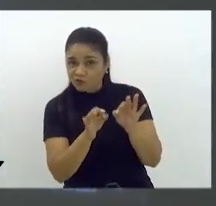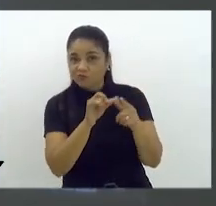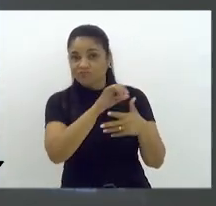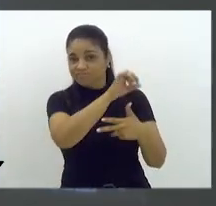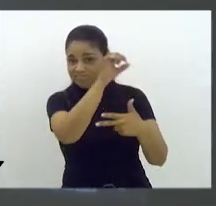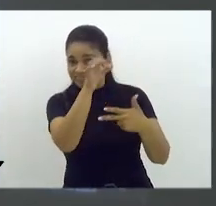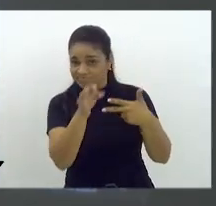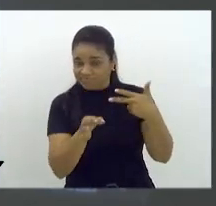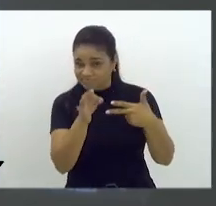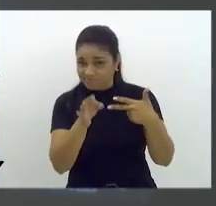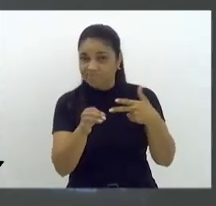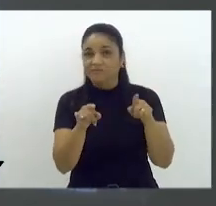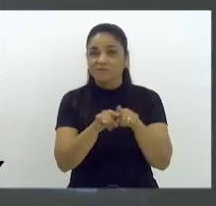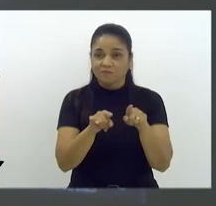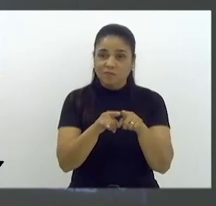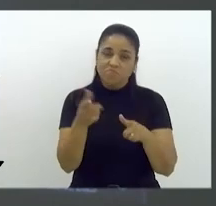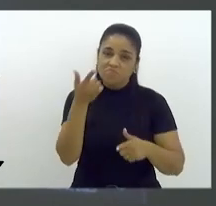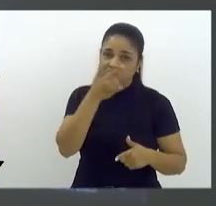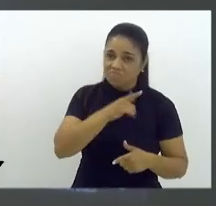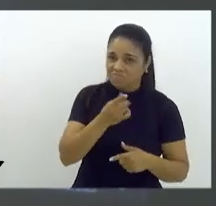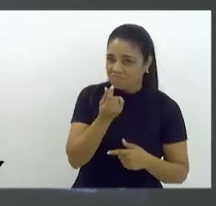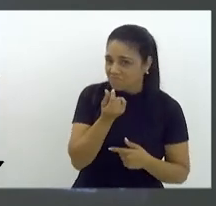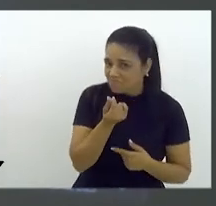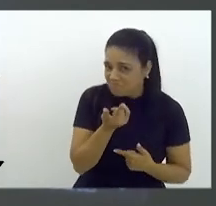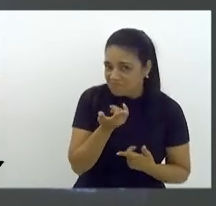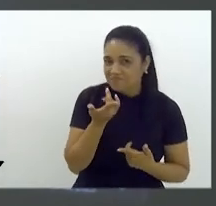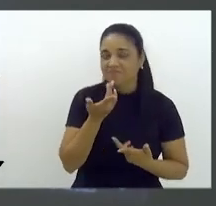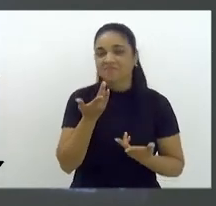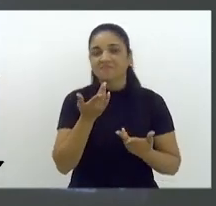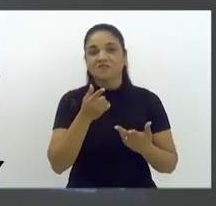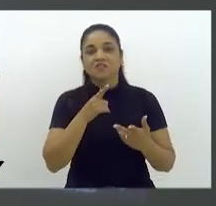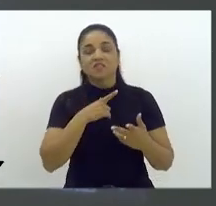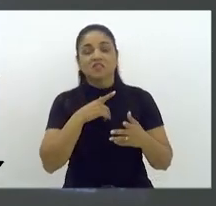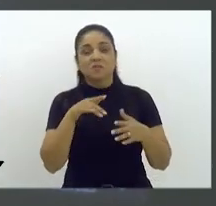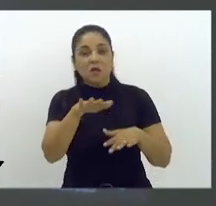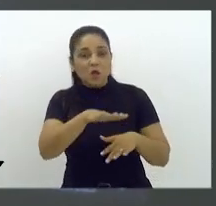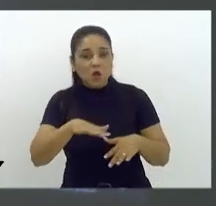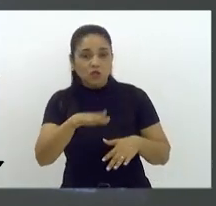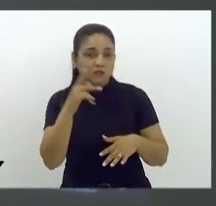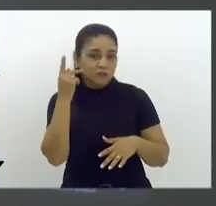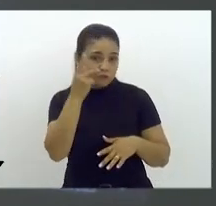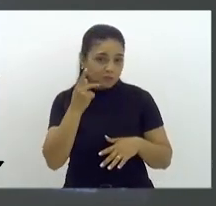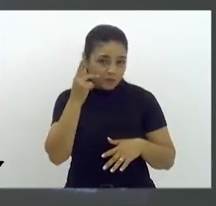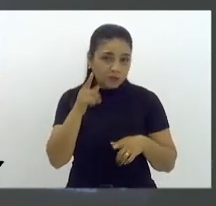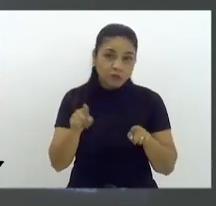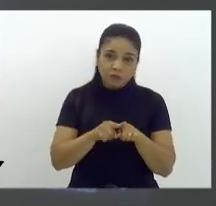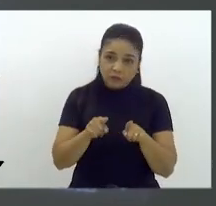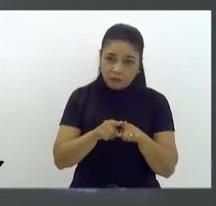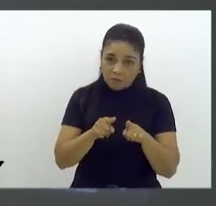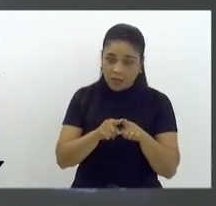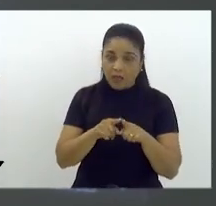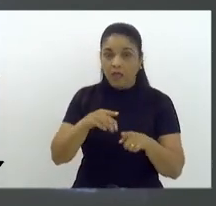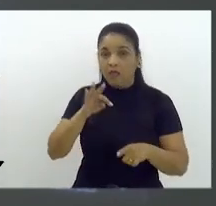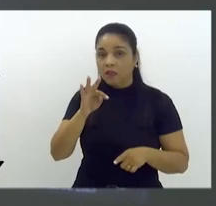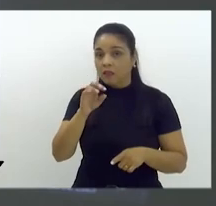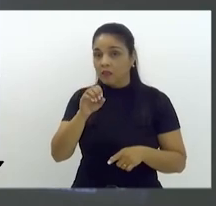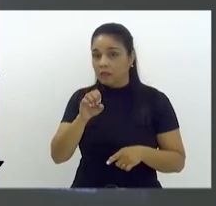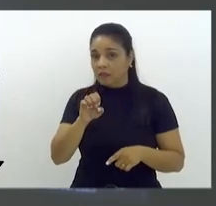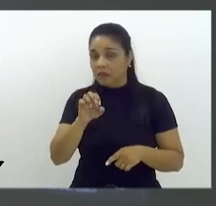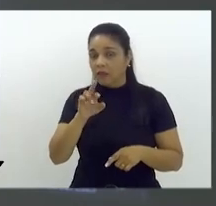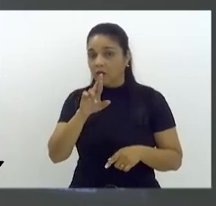obter vantagem econômica e praticados também contexto político ou e de terrorismo também há muitos crimes